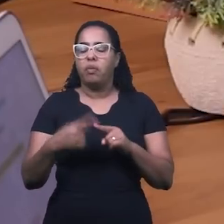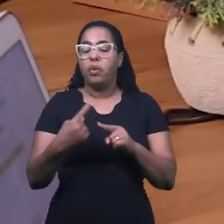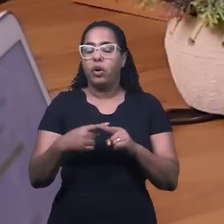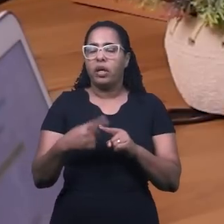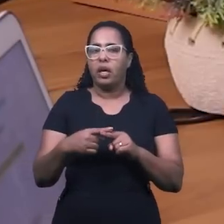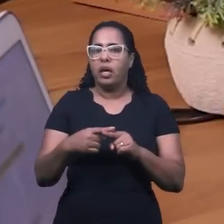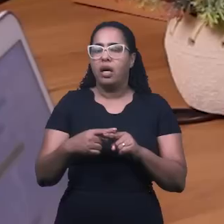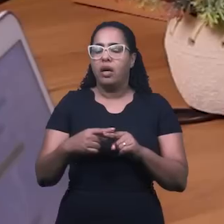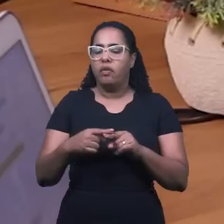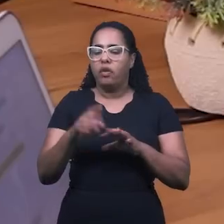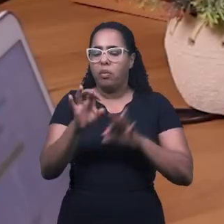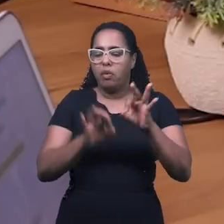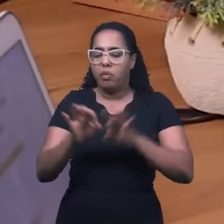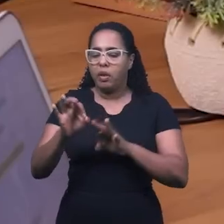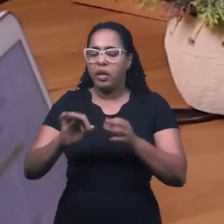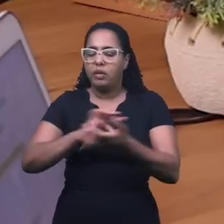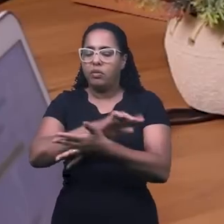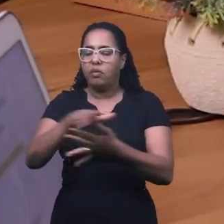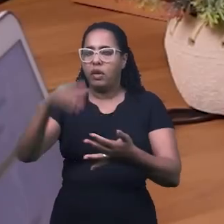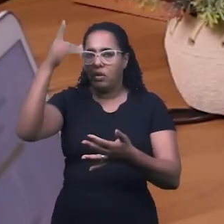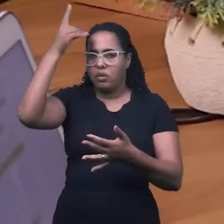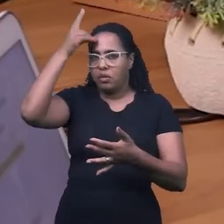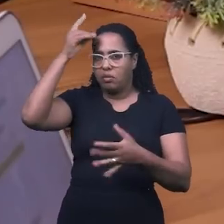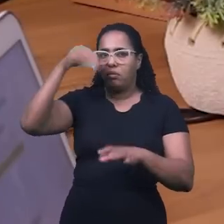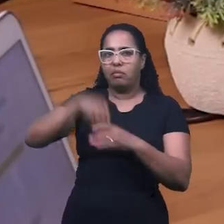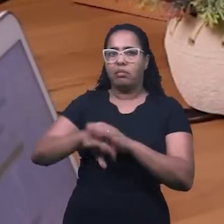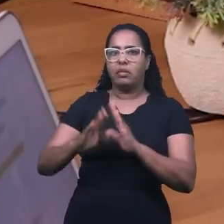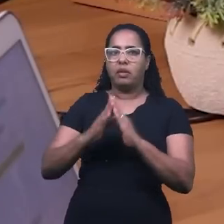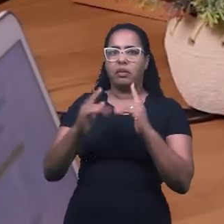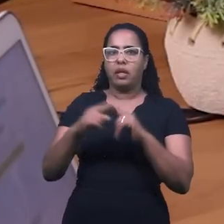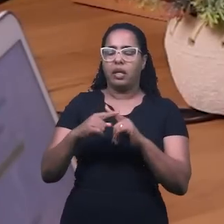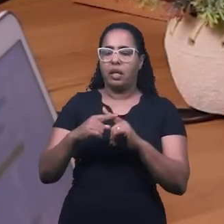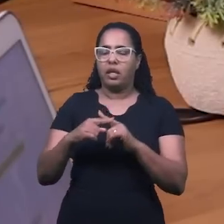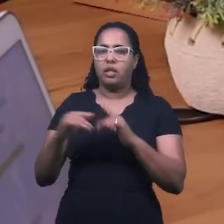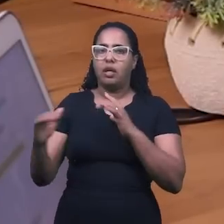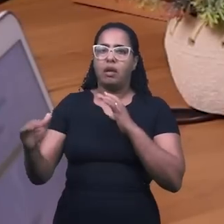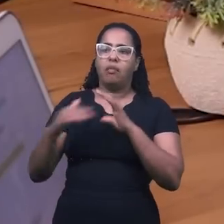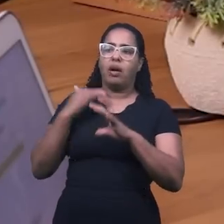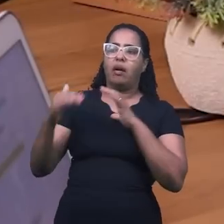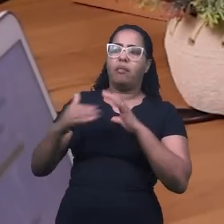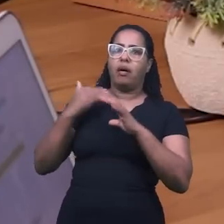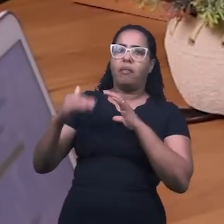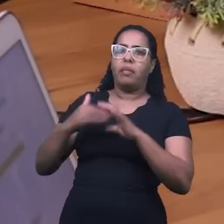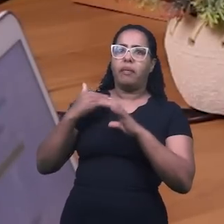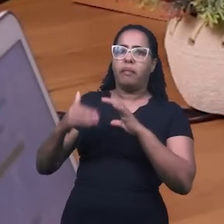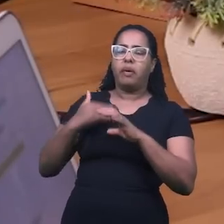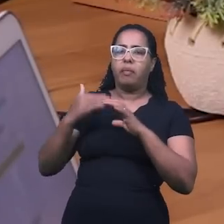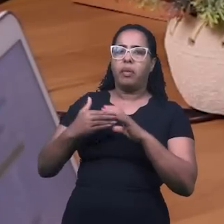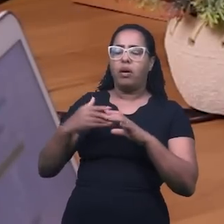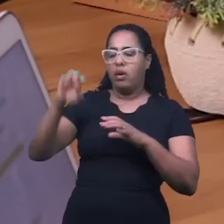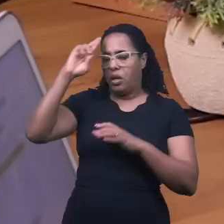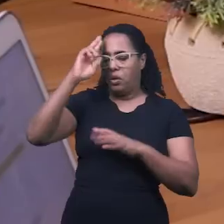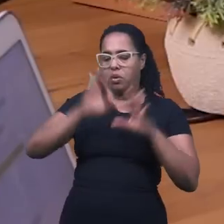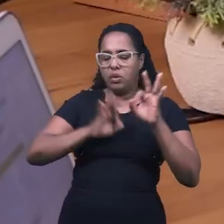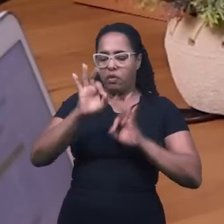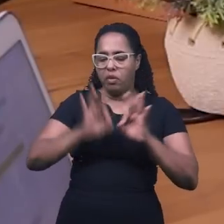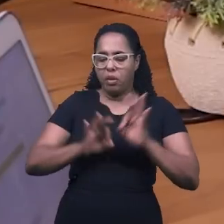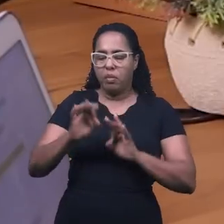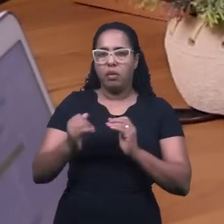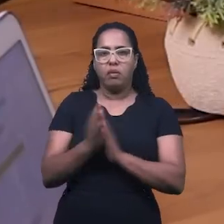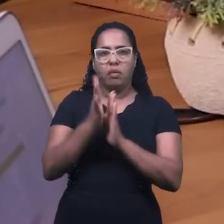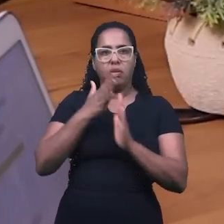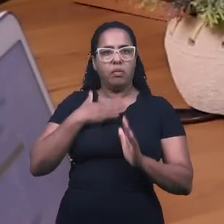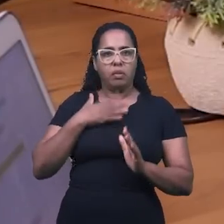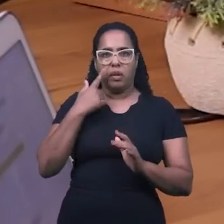teve, porque ele foi feito com vários dons, e foram dons da igreja, que foram chegando para mim, o Senhor foi montando